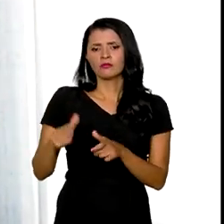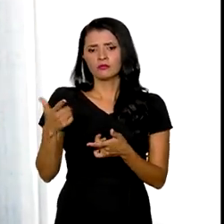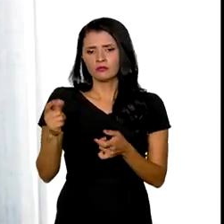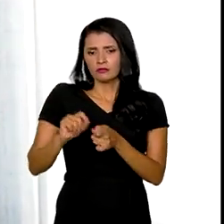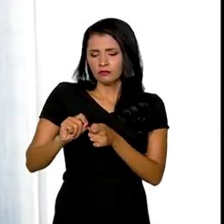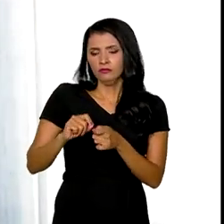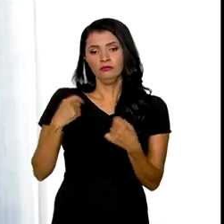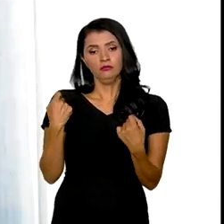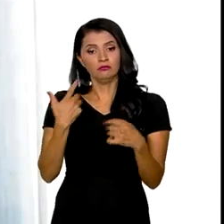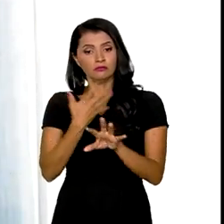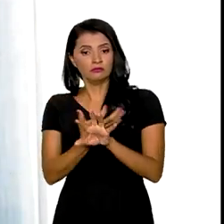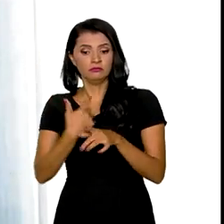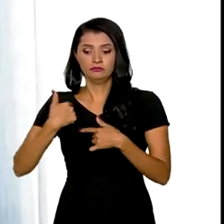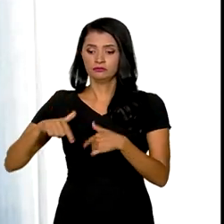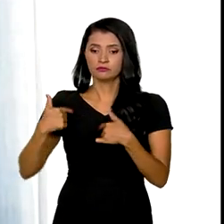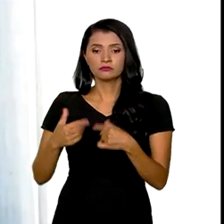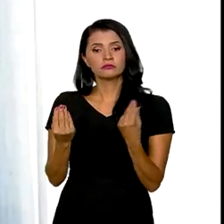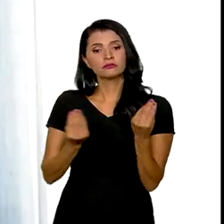realizaram teletrabalho, seja de forma